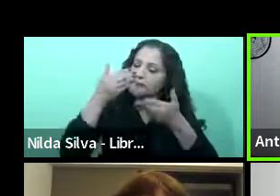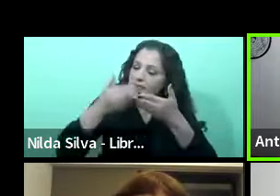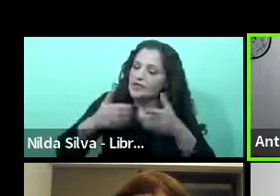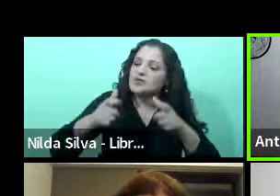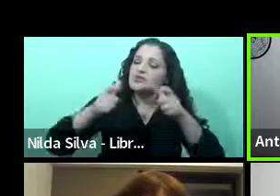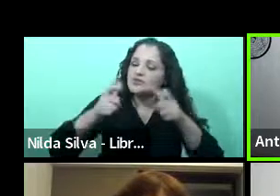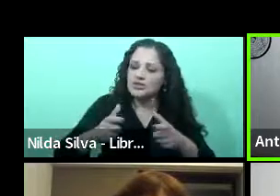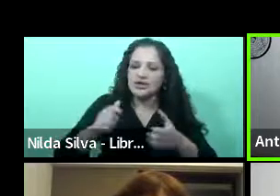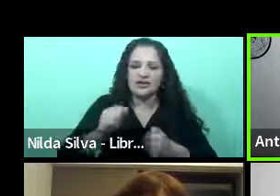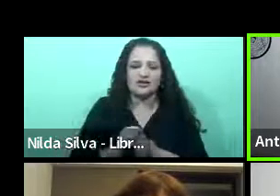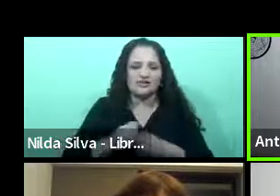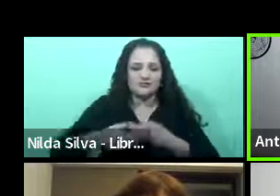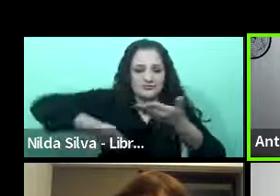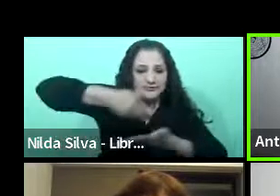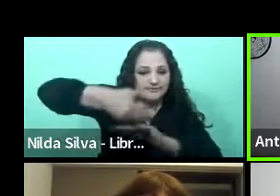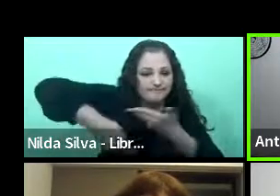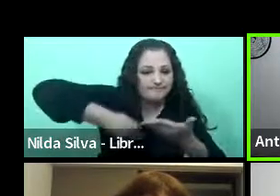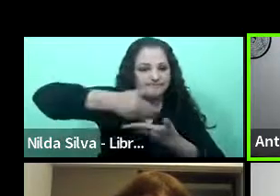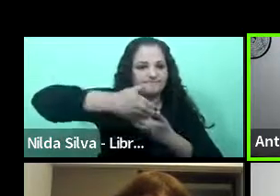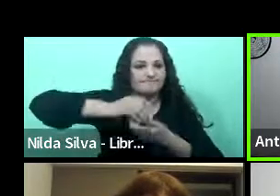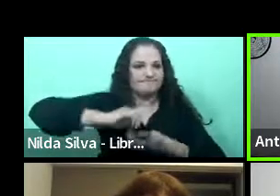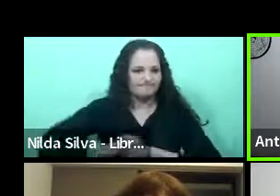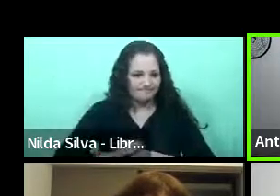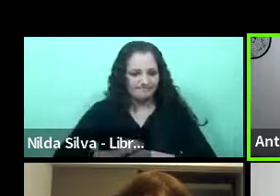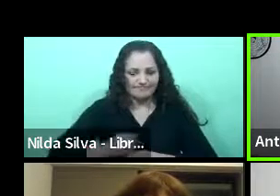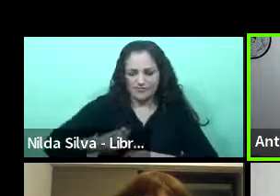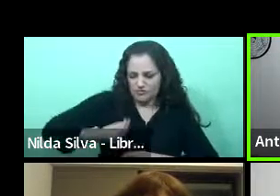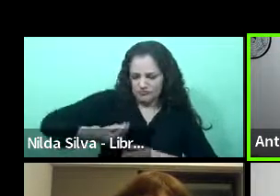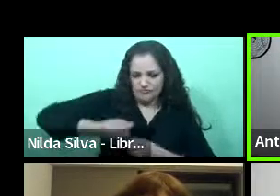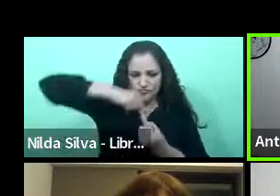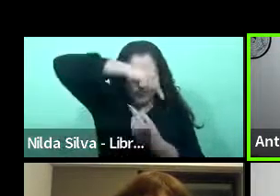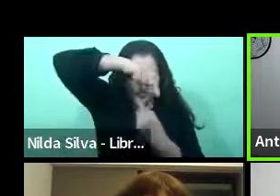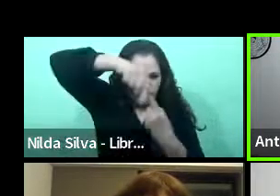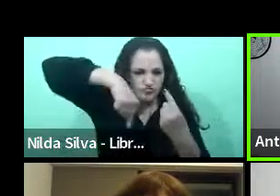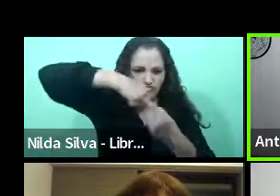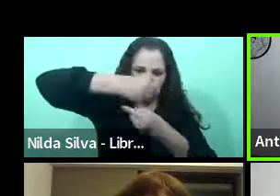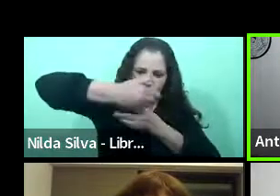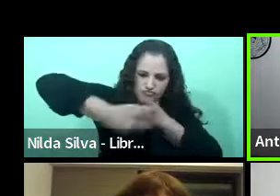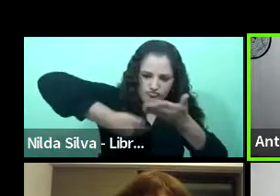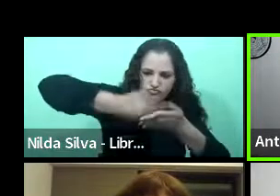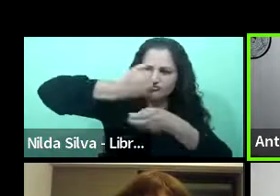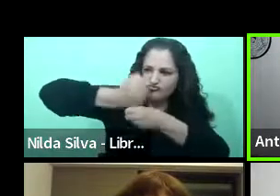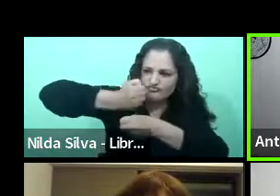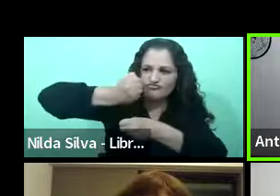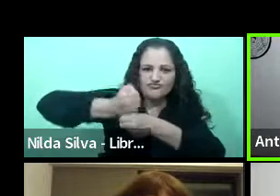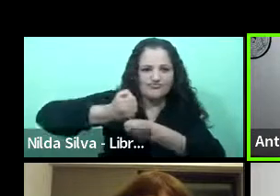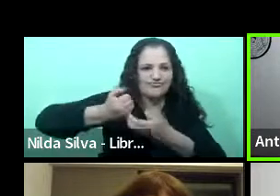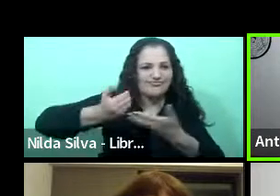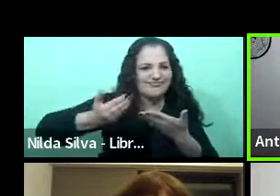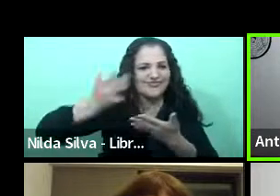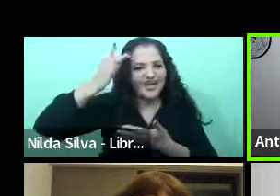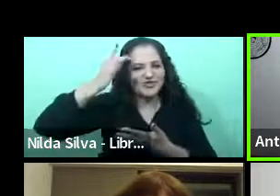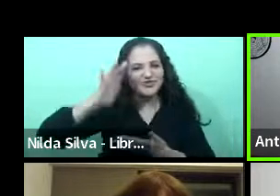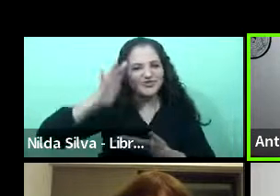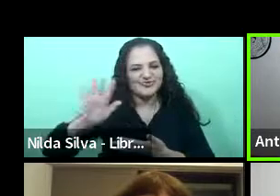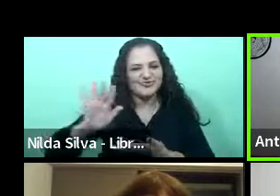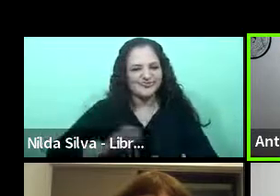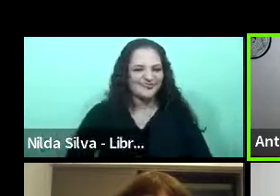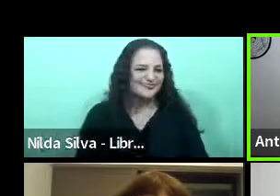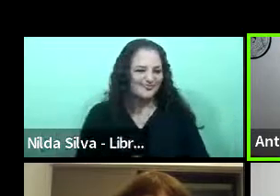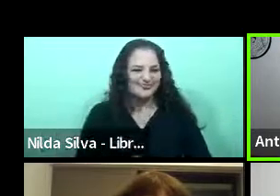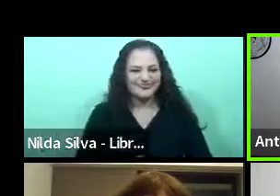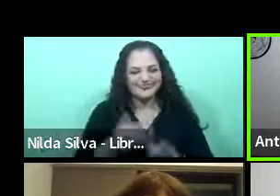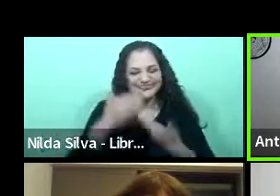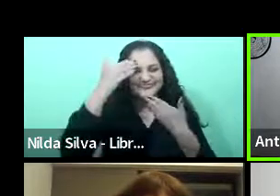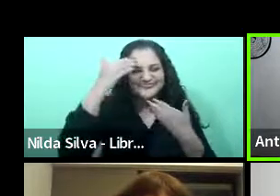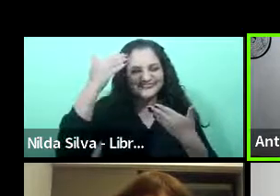colaboração, né? E de uma convivência que constrói. Então, acho que é isso.